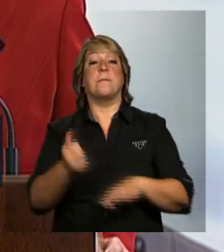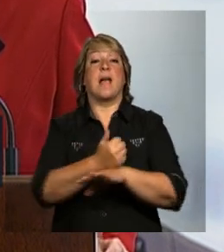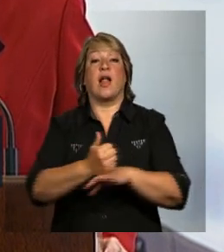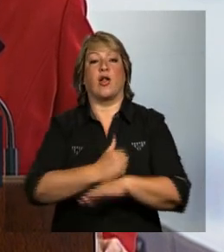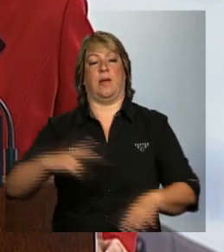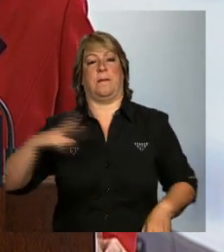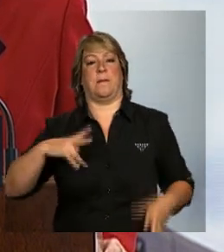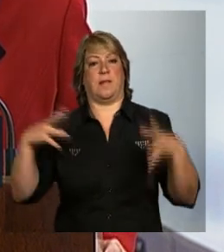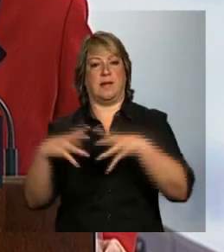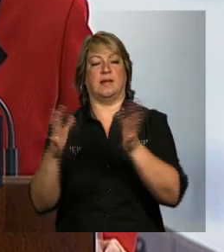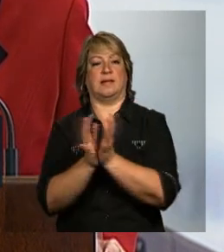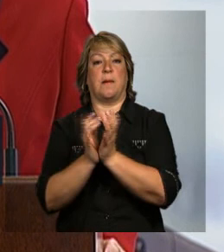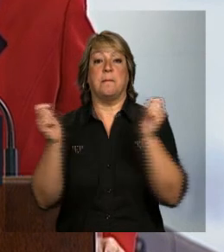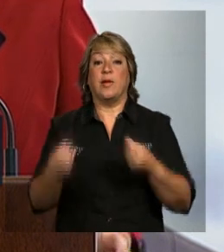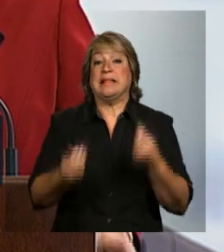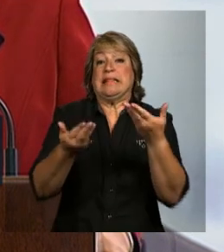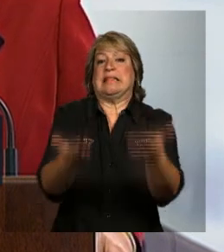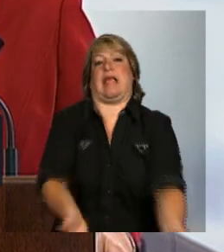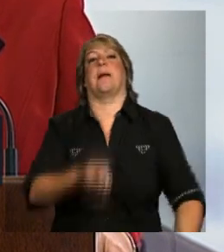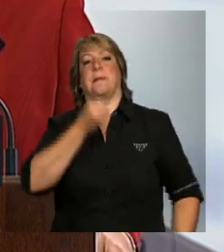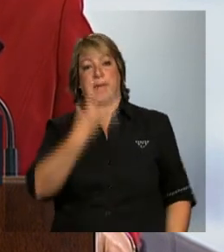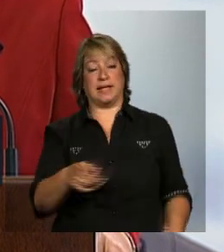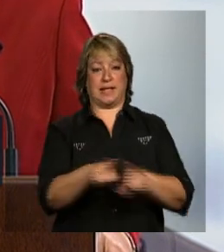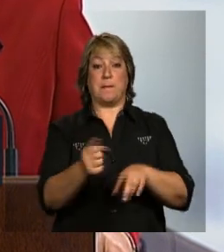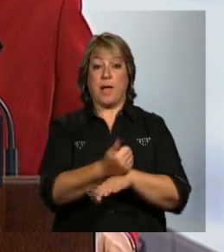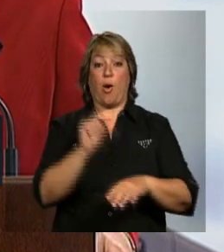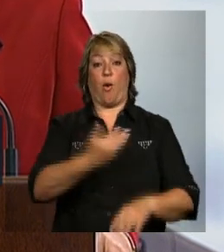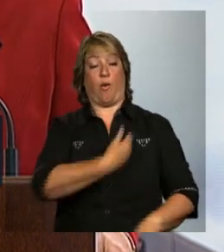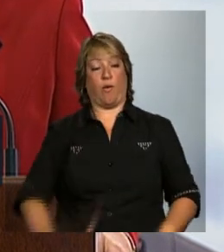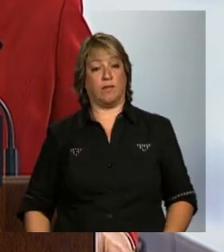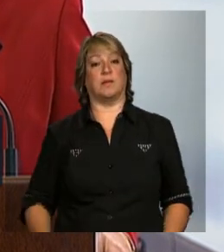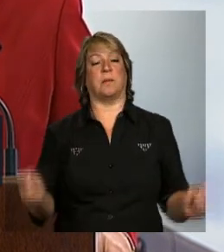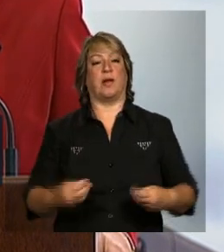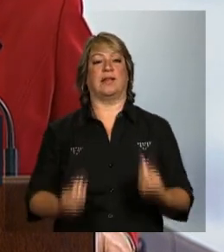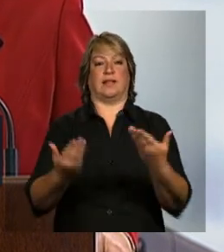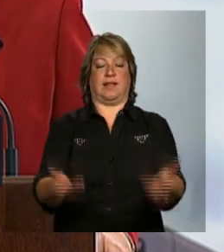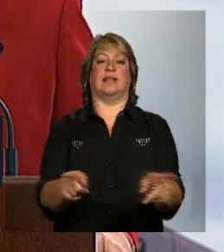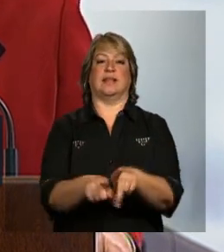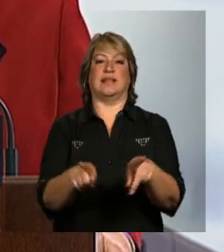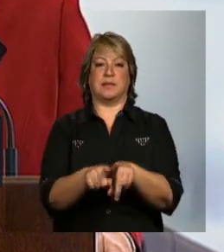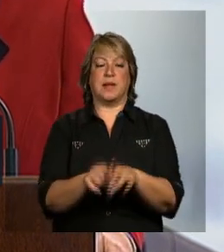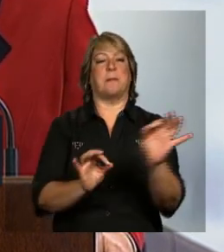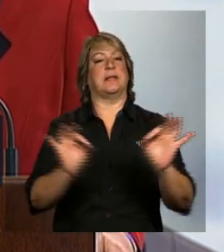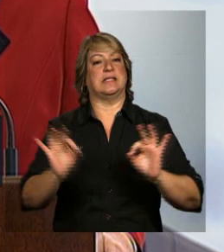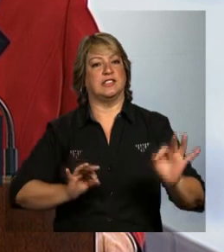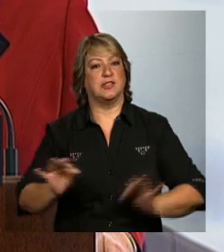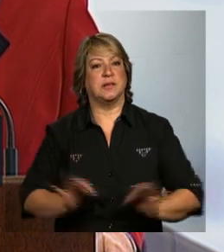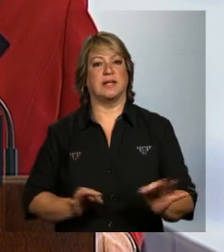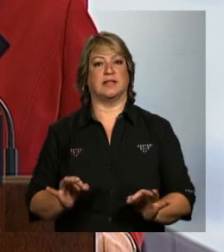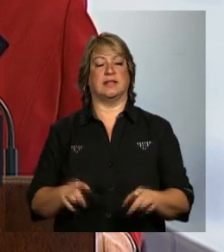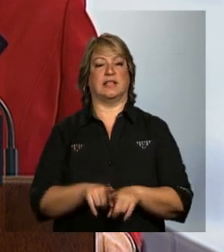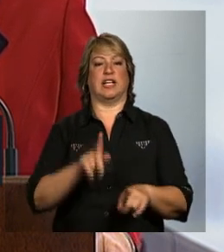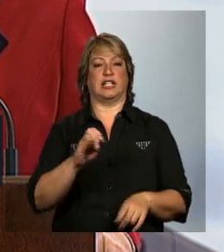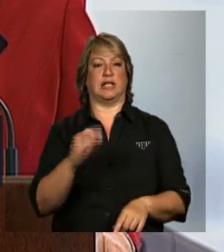privada pode oferecer em eficiência e o melhor que o estado pode deve oferecer em planejamento